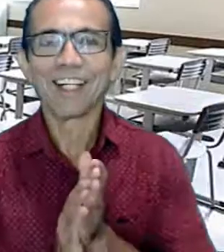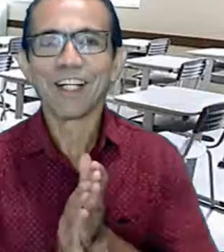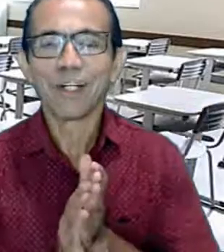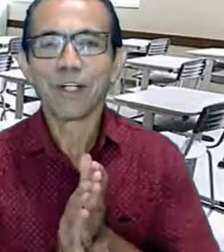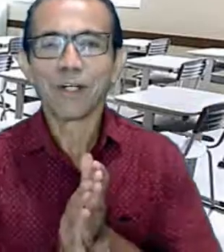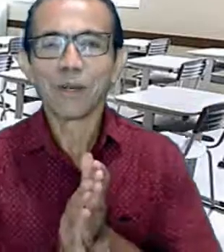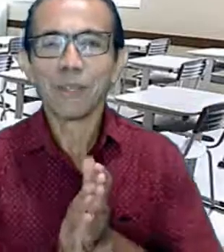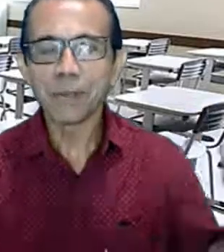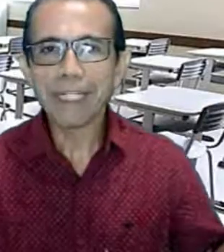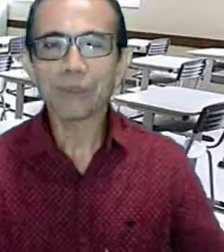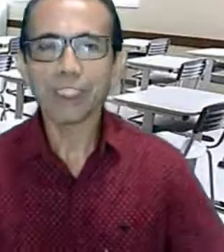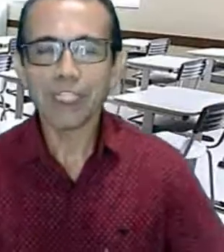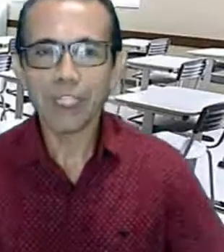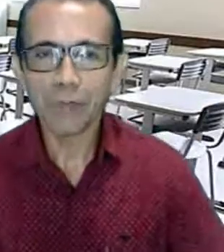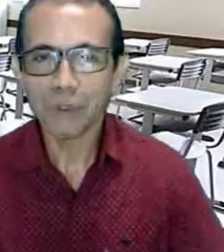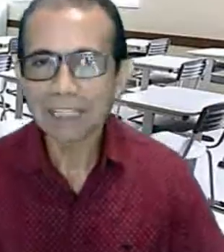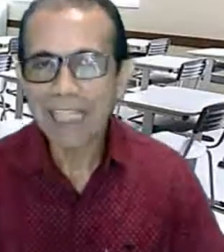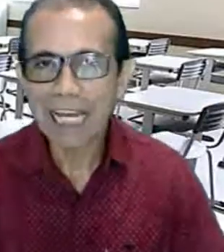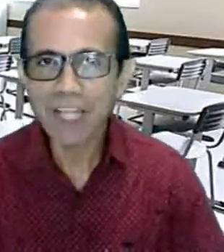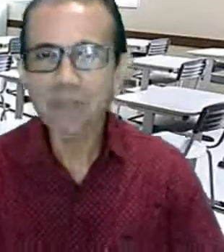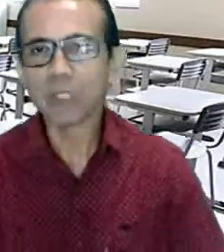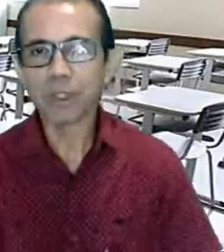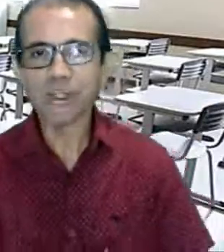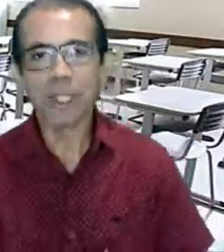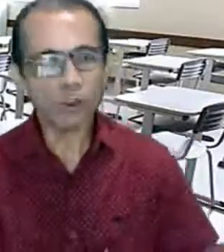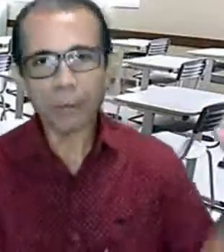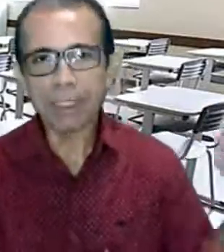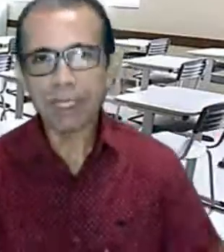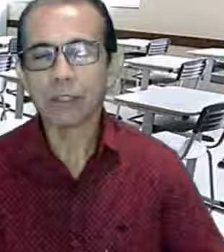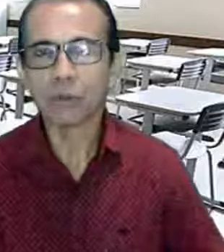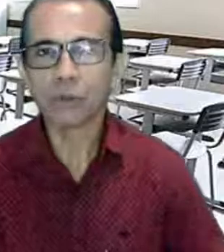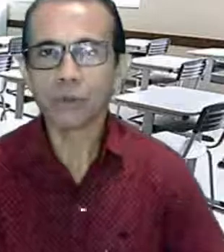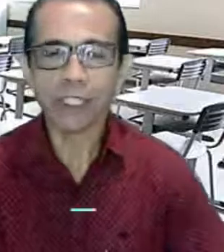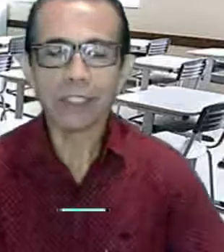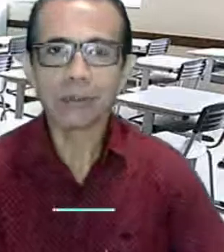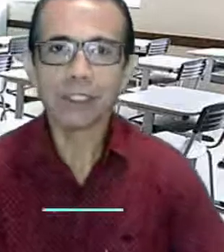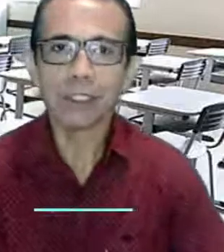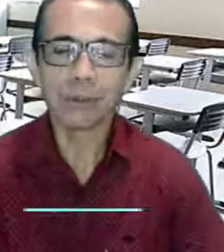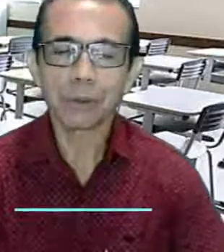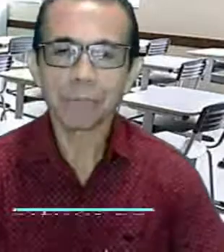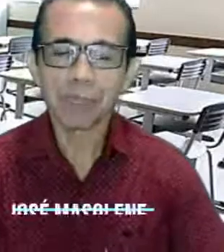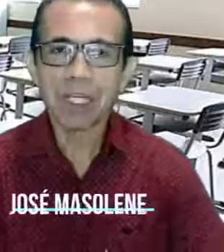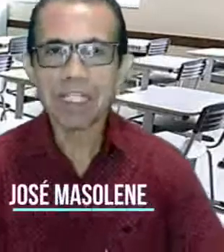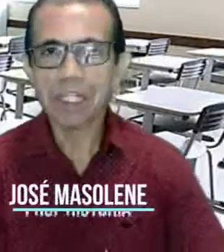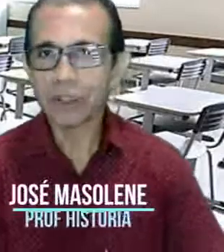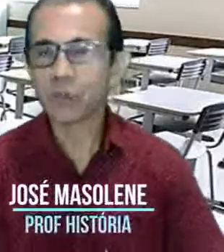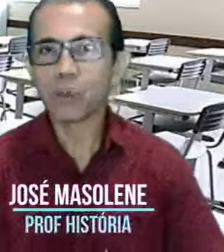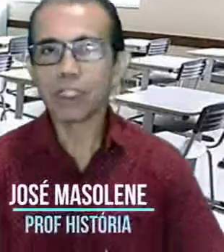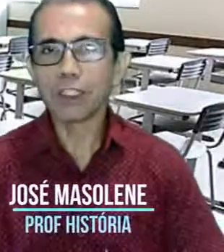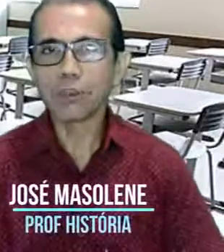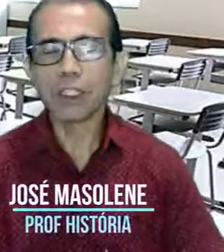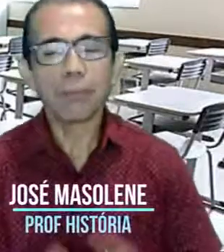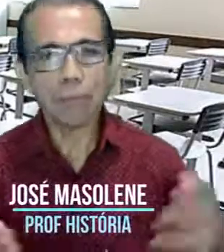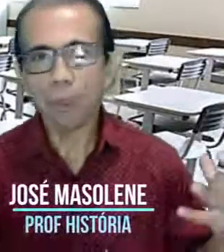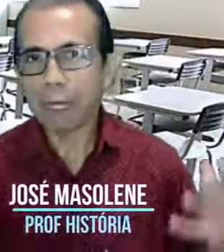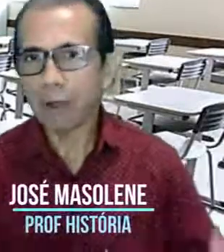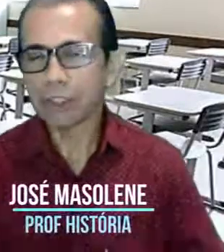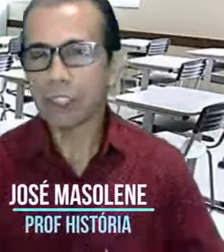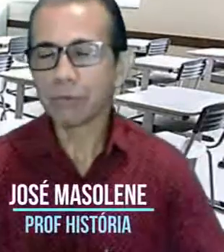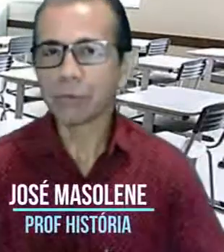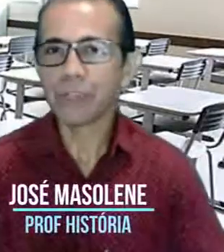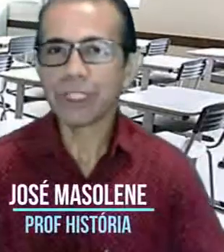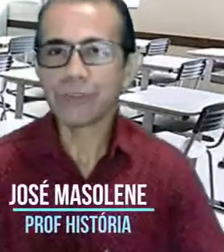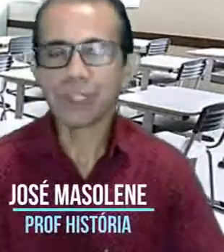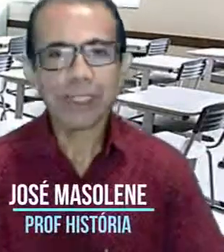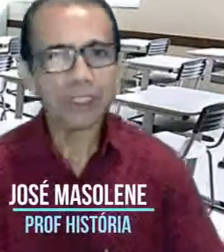Muito bem, muito bom dia, muito boa tarde, boa noite. Quero cumprimentar todos os coleguinhas aí do sexto ano. Para mim é uma honra estar